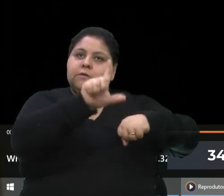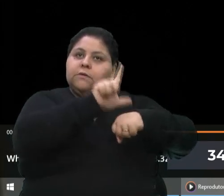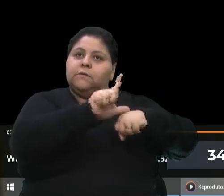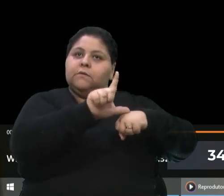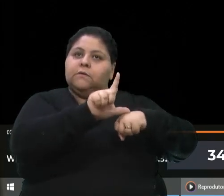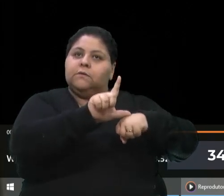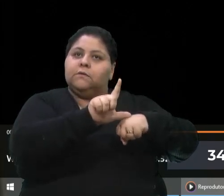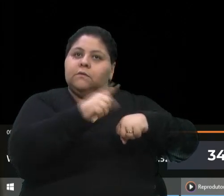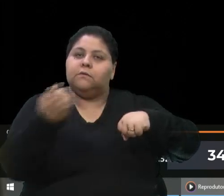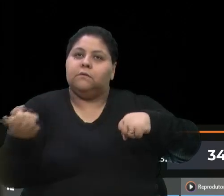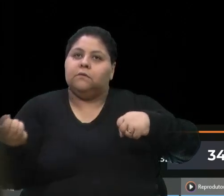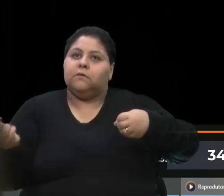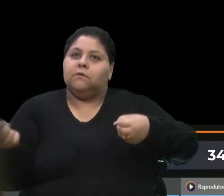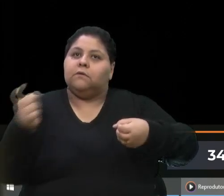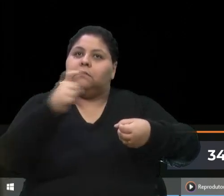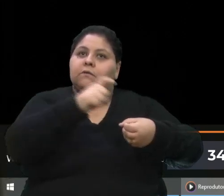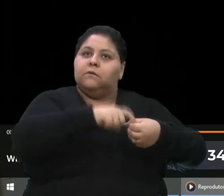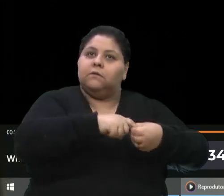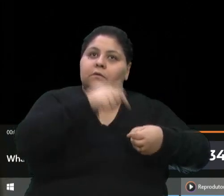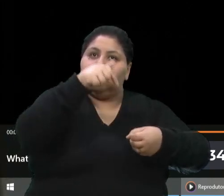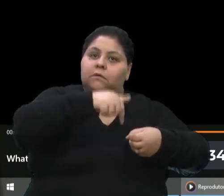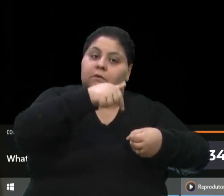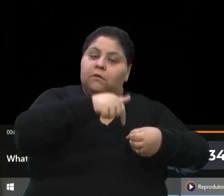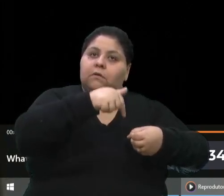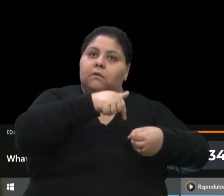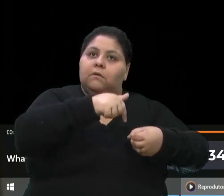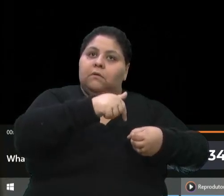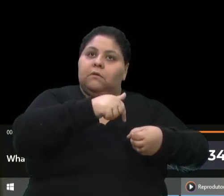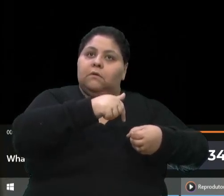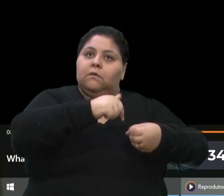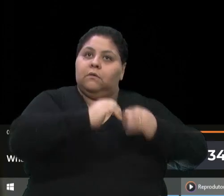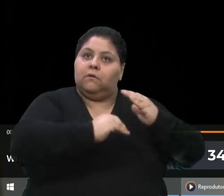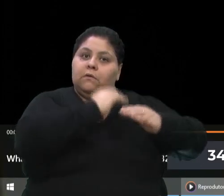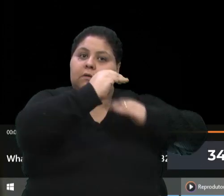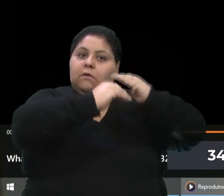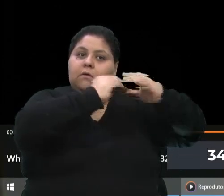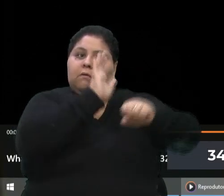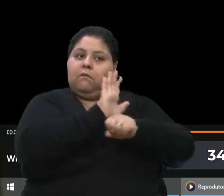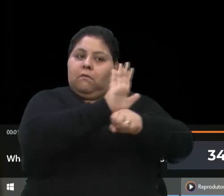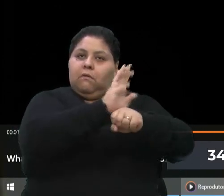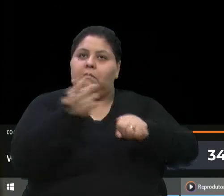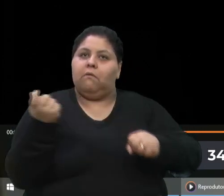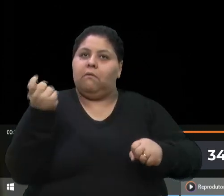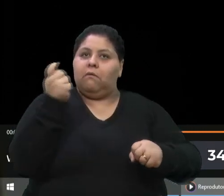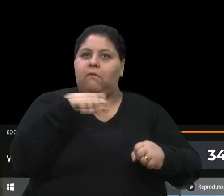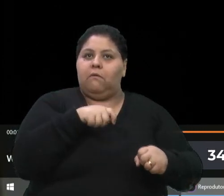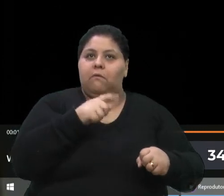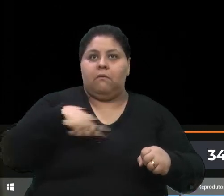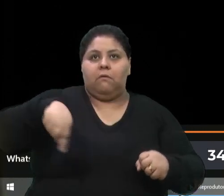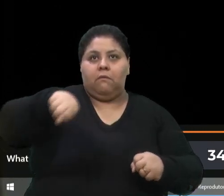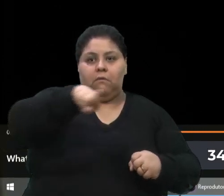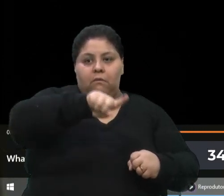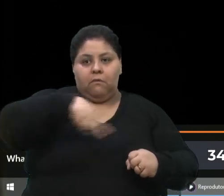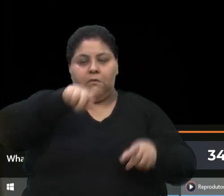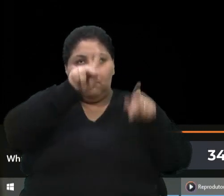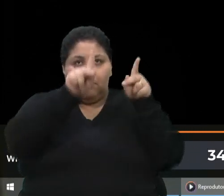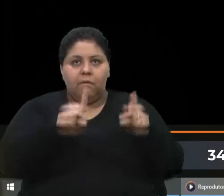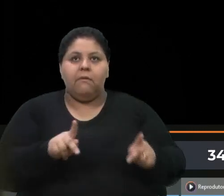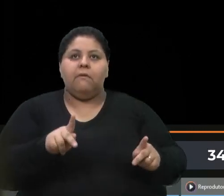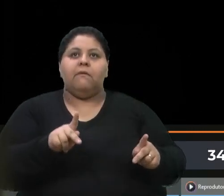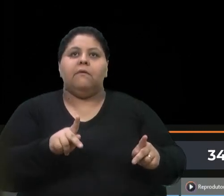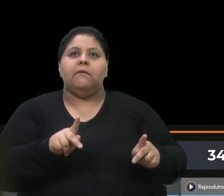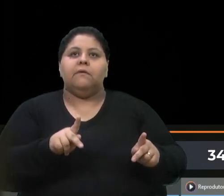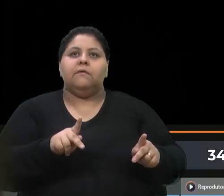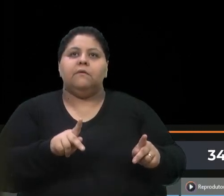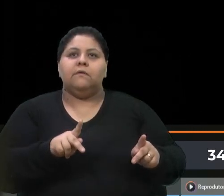que vem com esse estabelecimento para cá para suprir a necessidade dos nossos moradores da